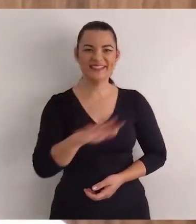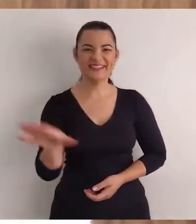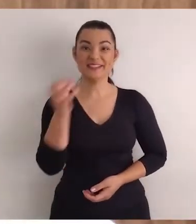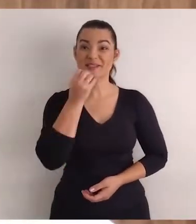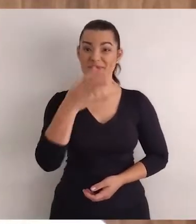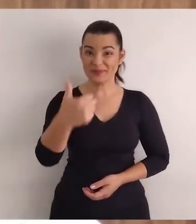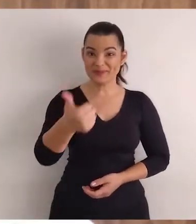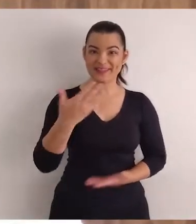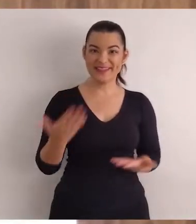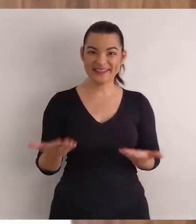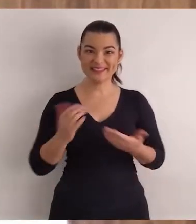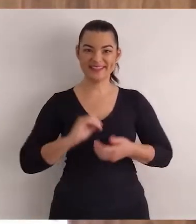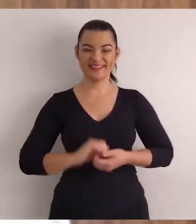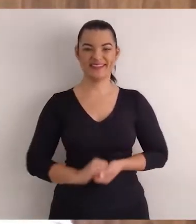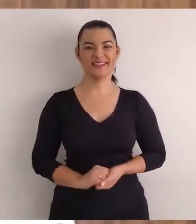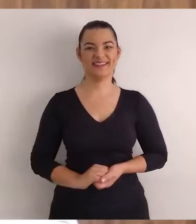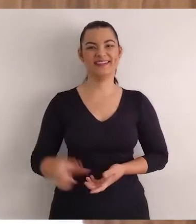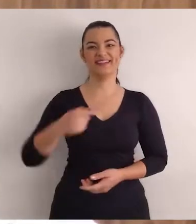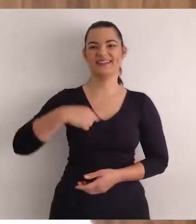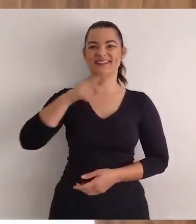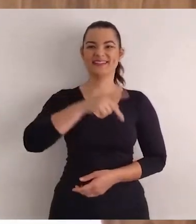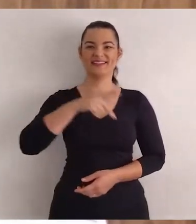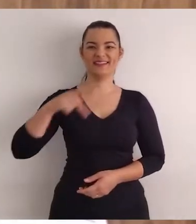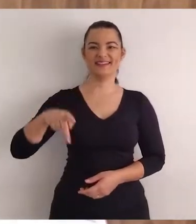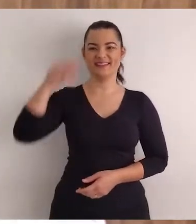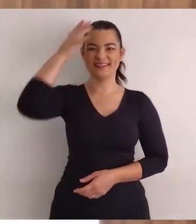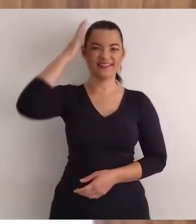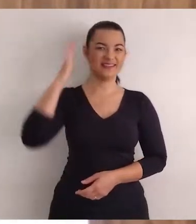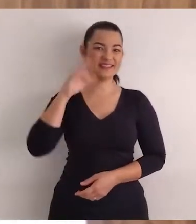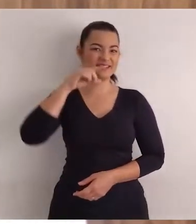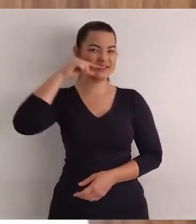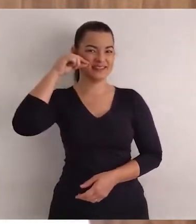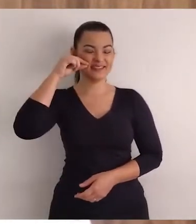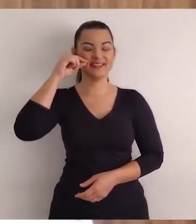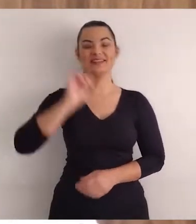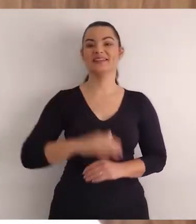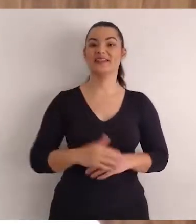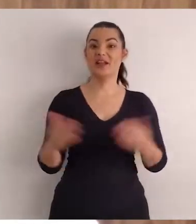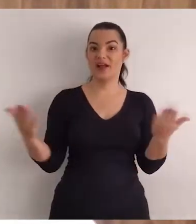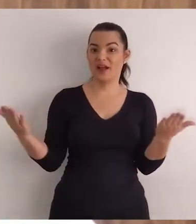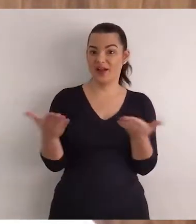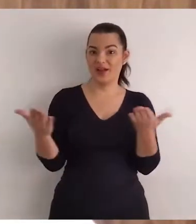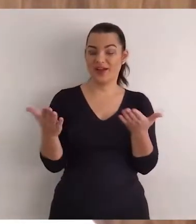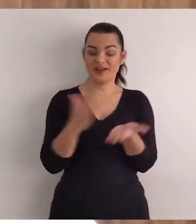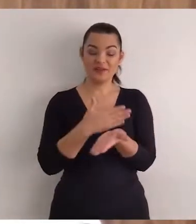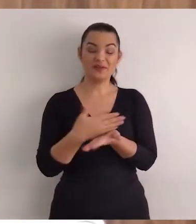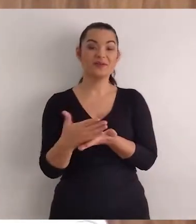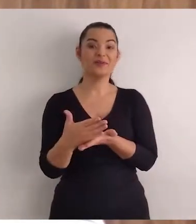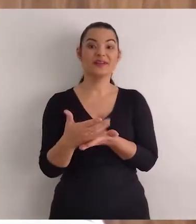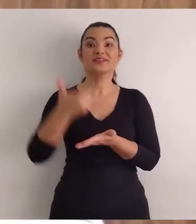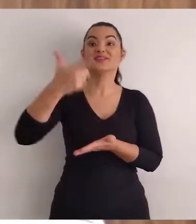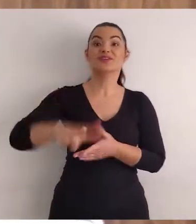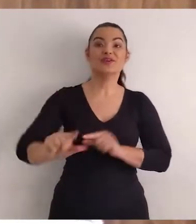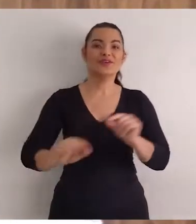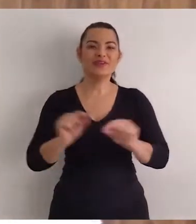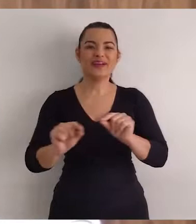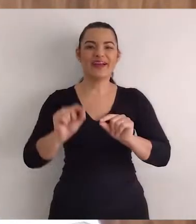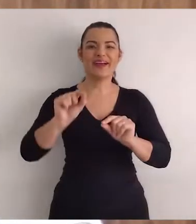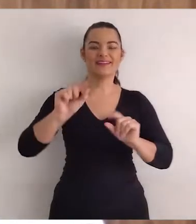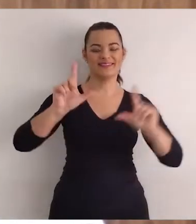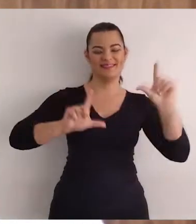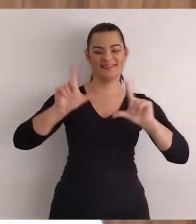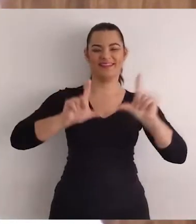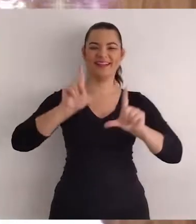Olá, crianças! Tudo bem com vocês? Eu sou a professora Thalita e está começando mais um programa